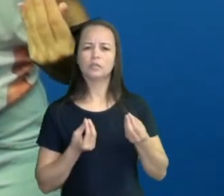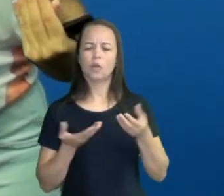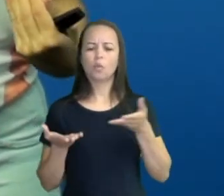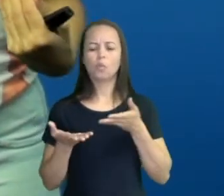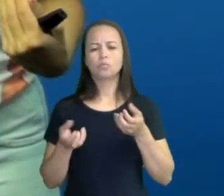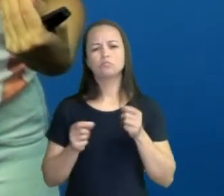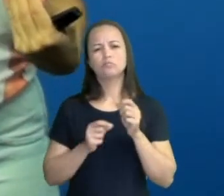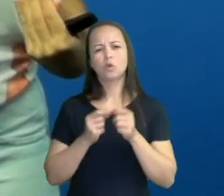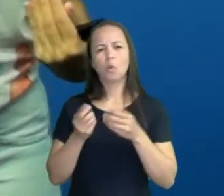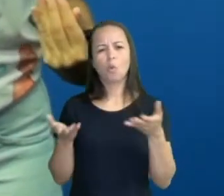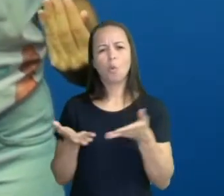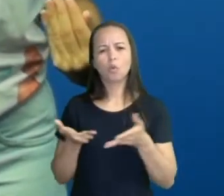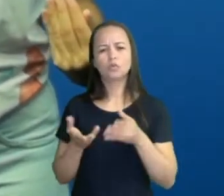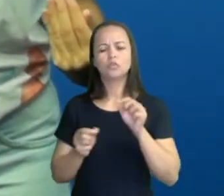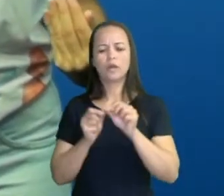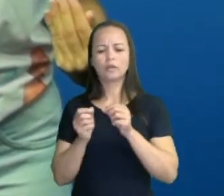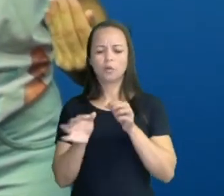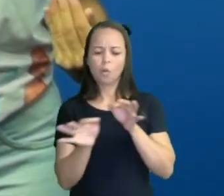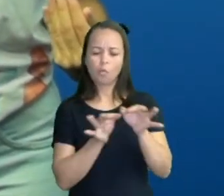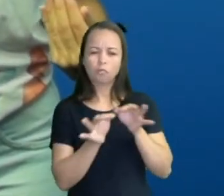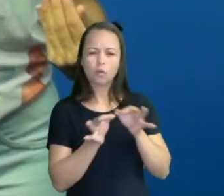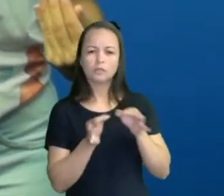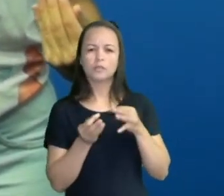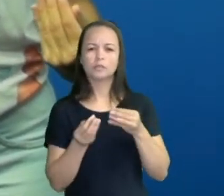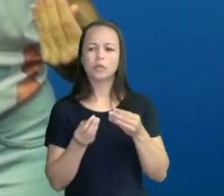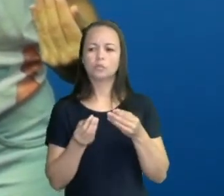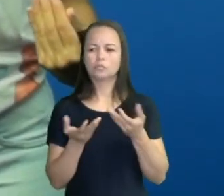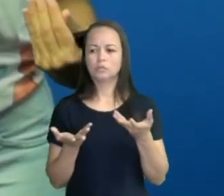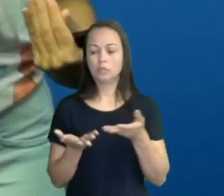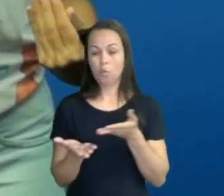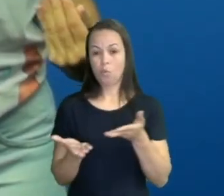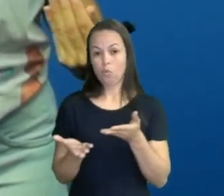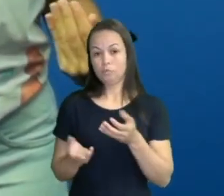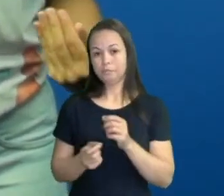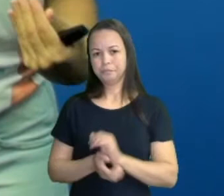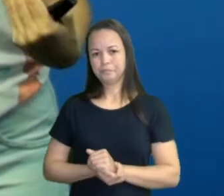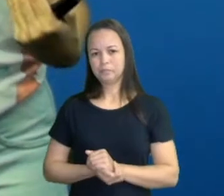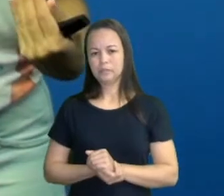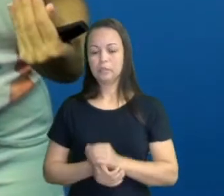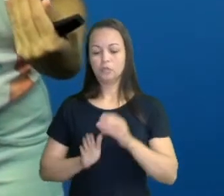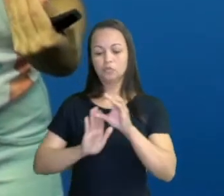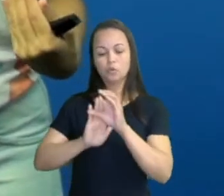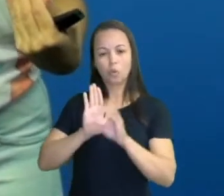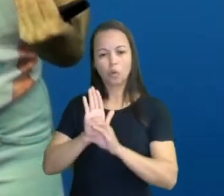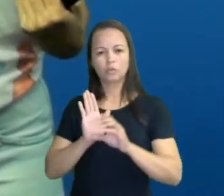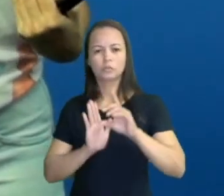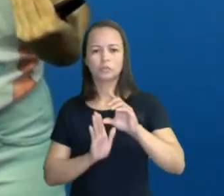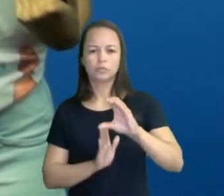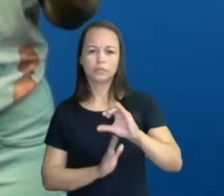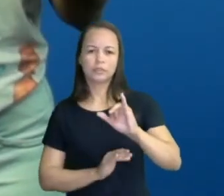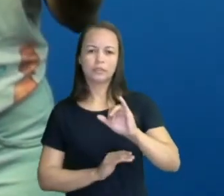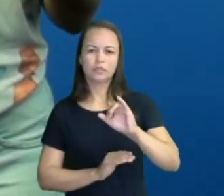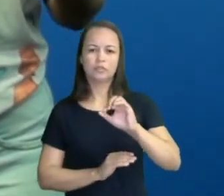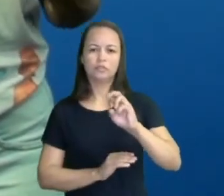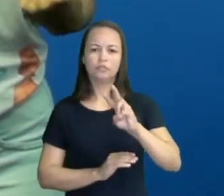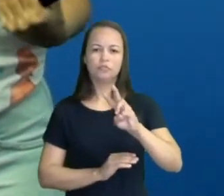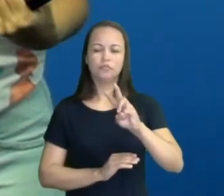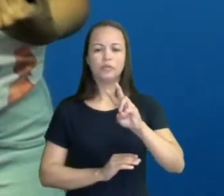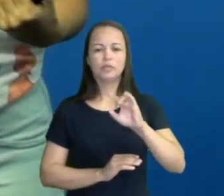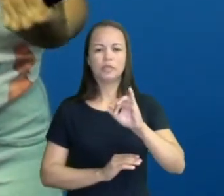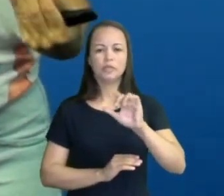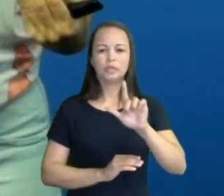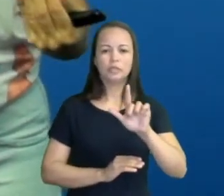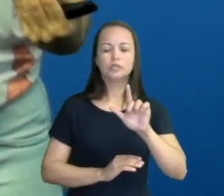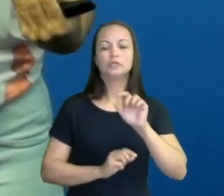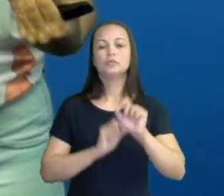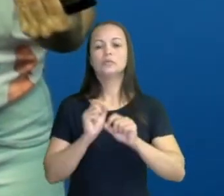numa coisa, a forma como os códigos civis foram instituídos na